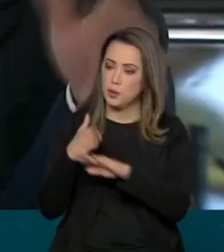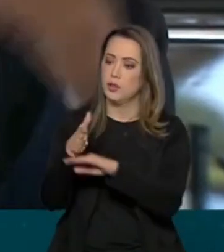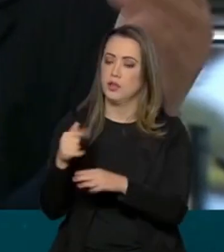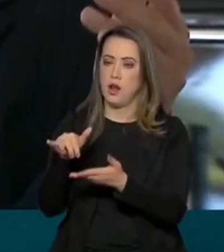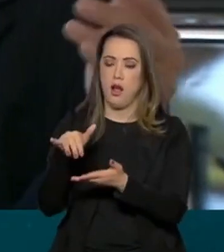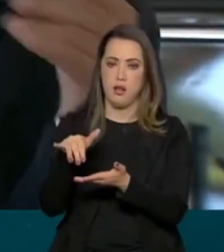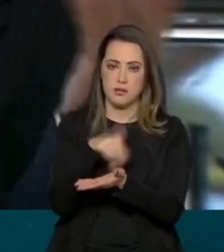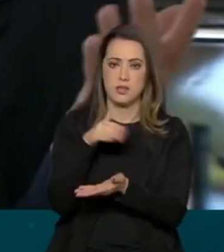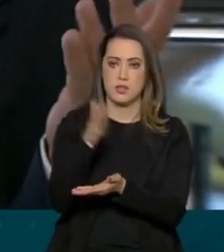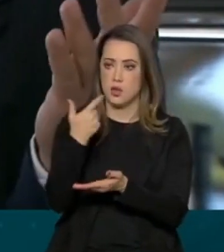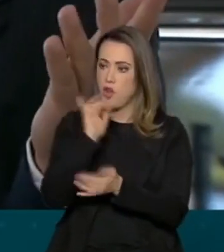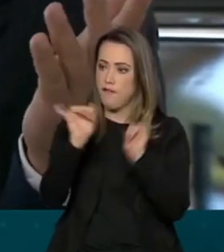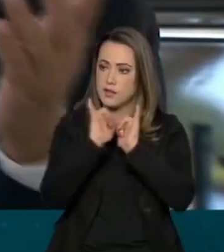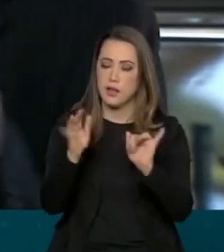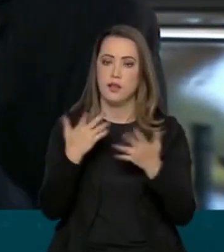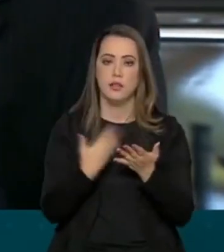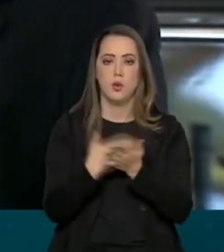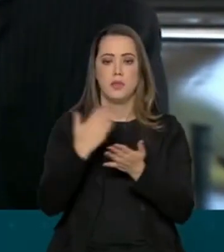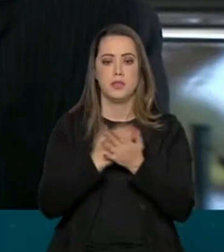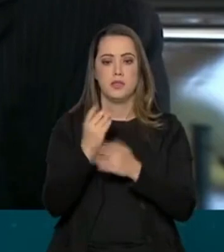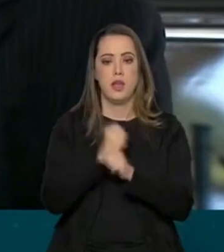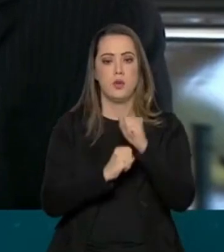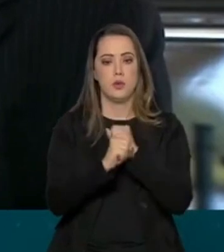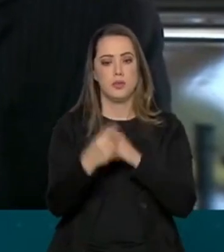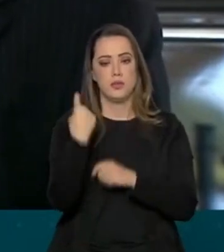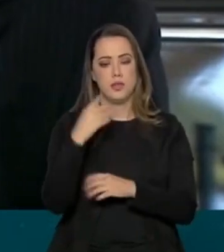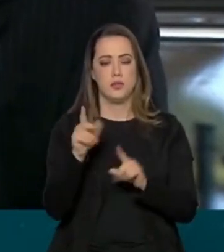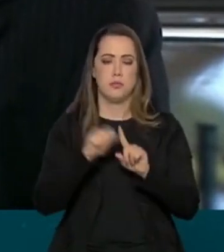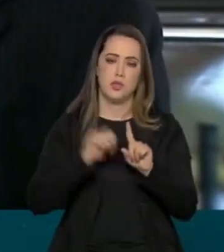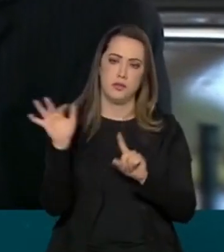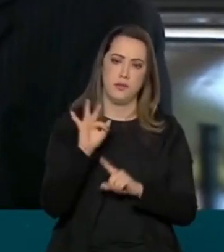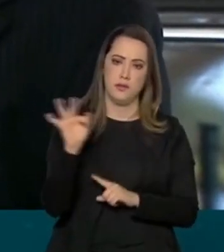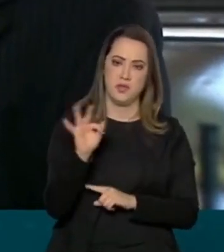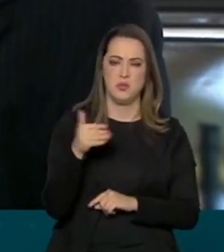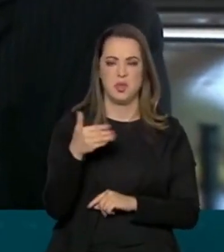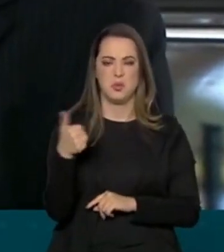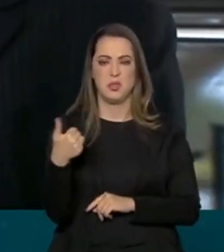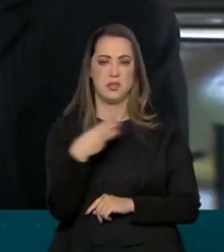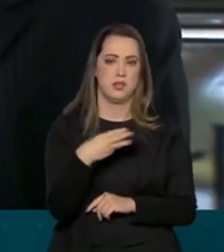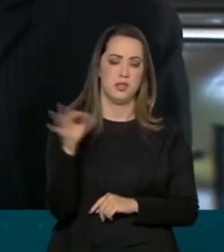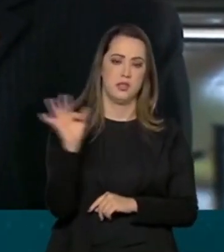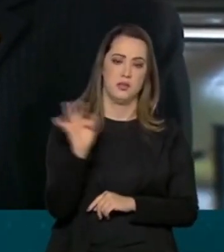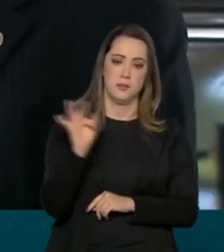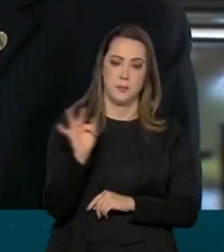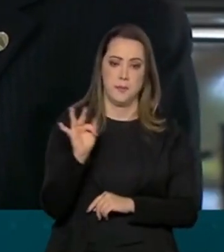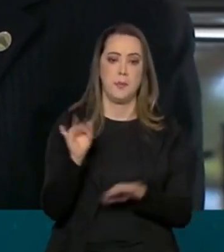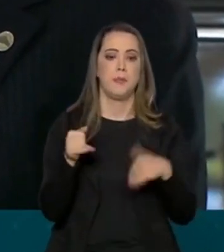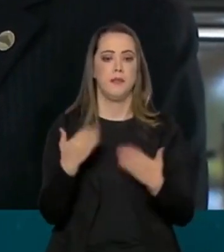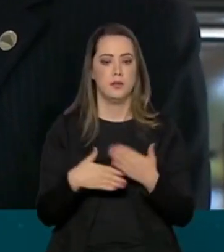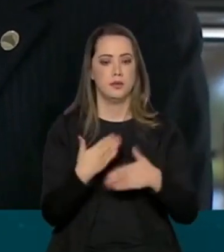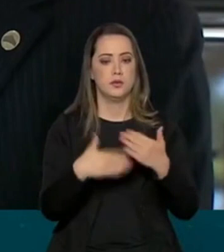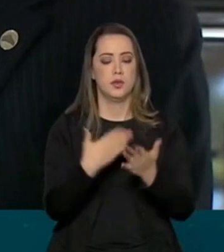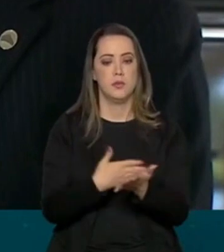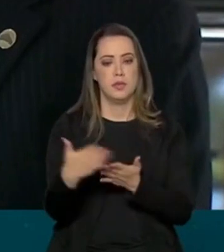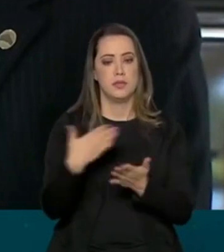essas tratativas desde o ano passado, em fevereiro desse ano, acho que dia 13 de fevereiro, né, eles começaram a